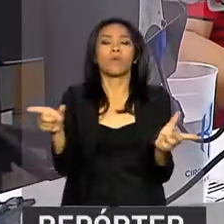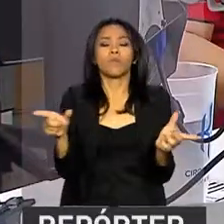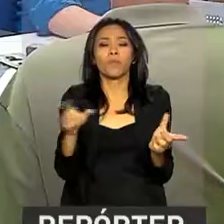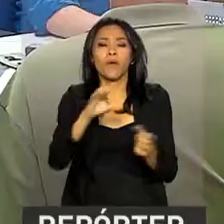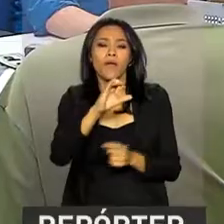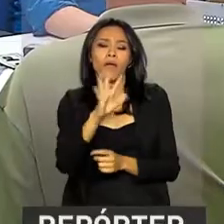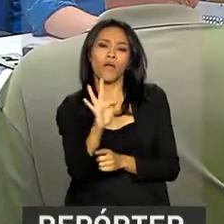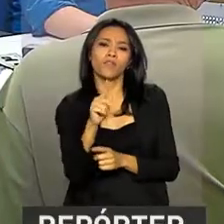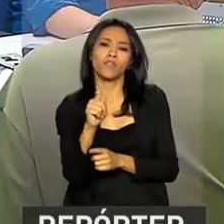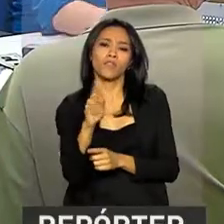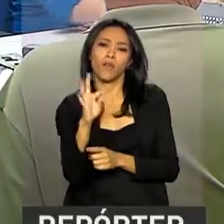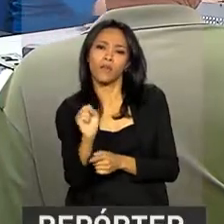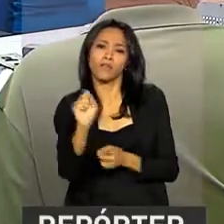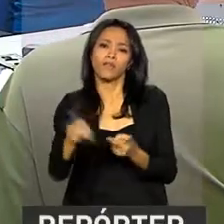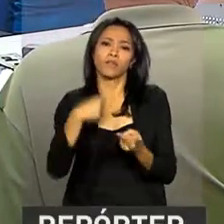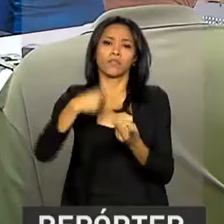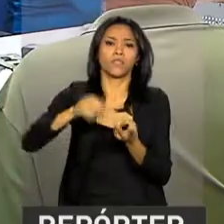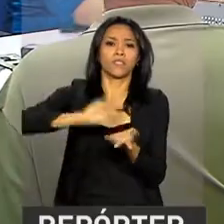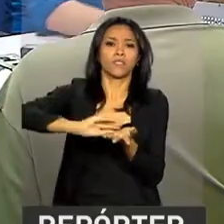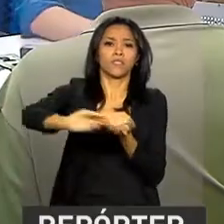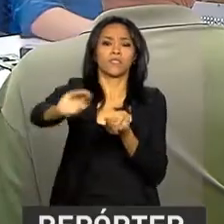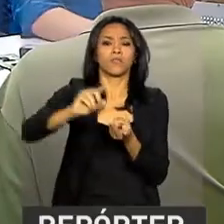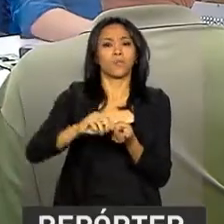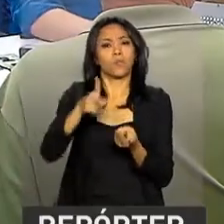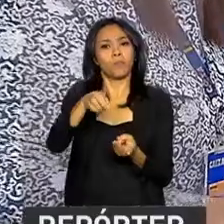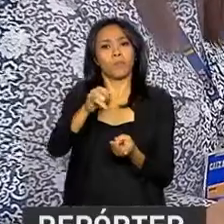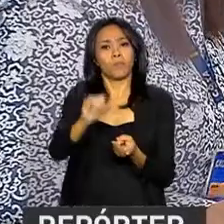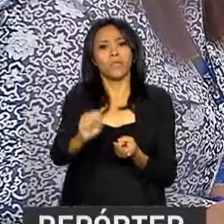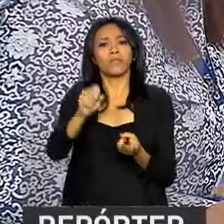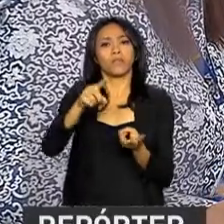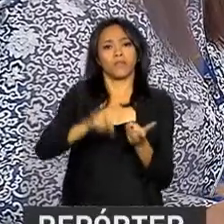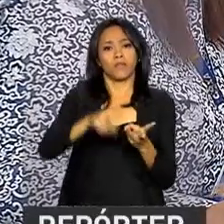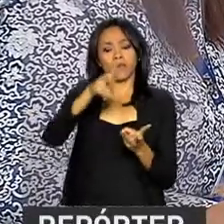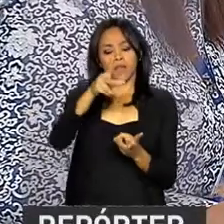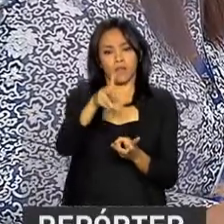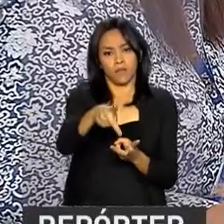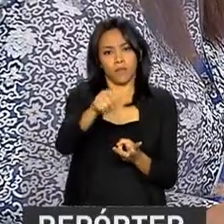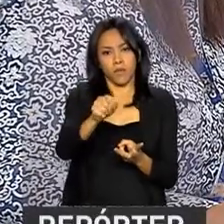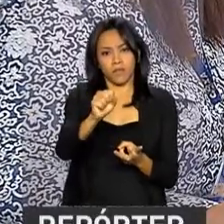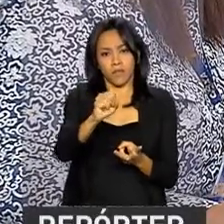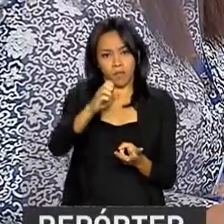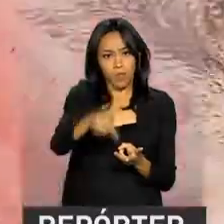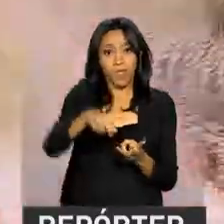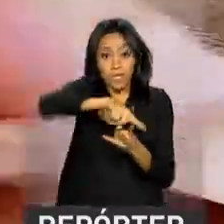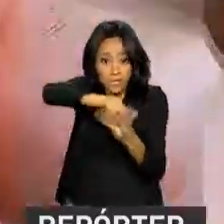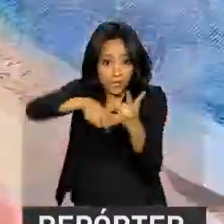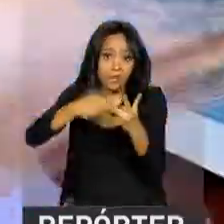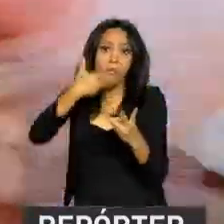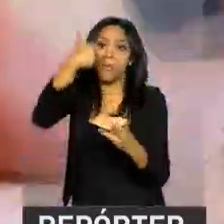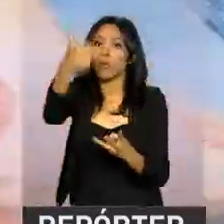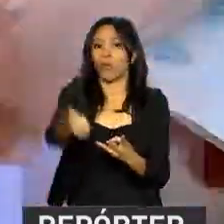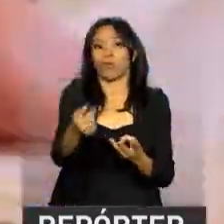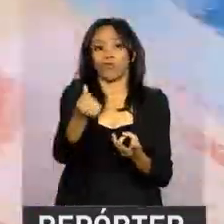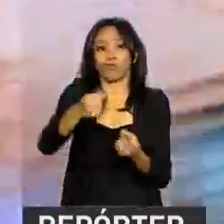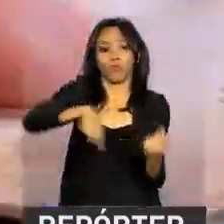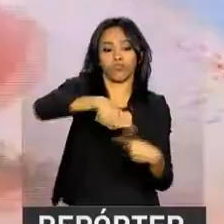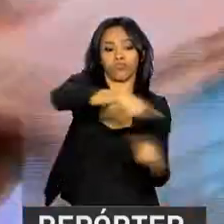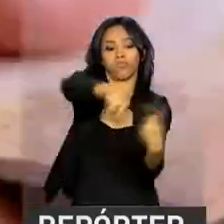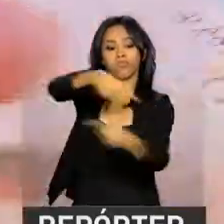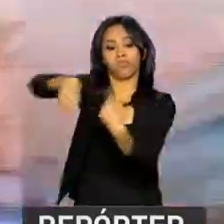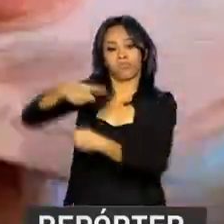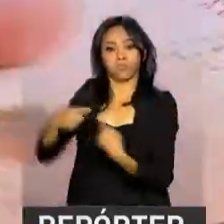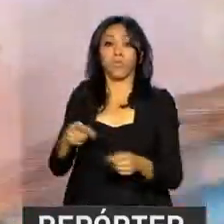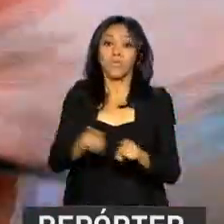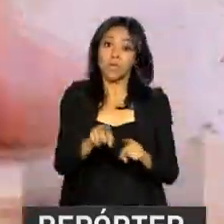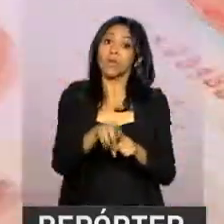e o pagamento do pis pasep explicam melhor outras medidas tomadas pelo governo como a diminuição dos juros e da inflação